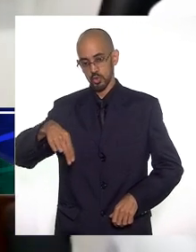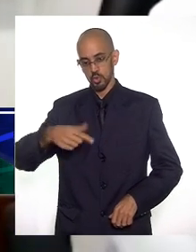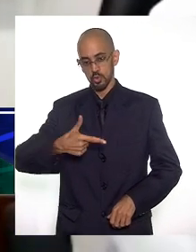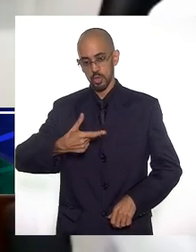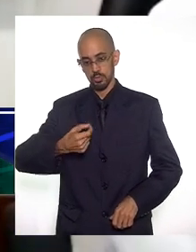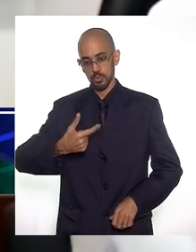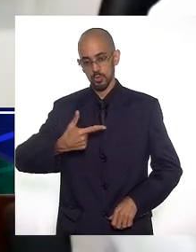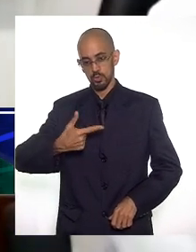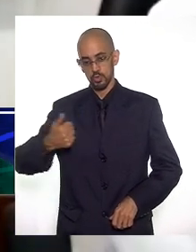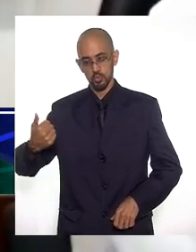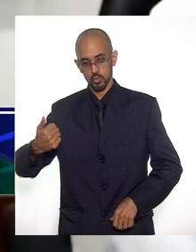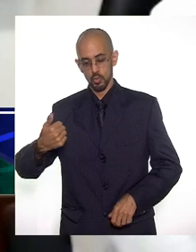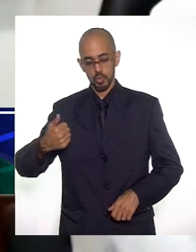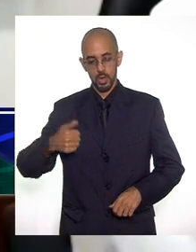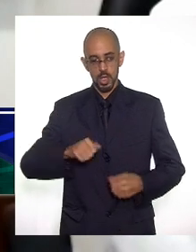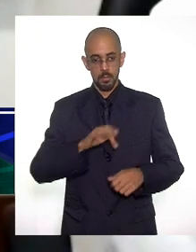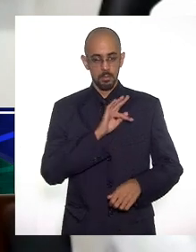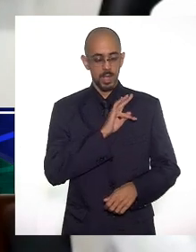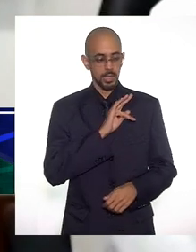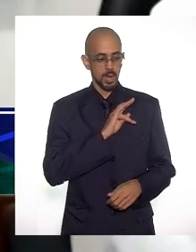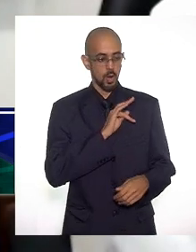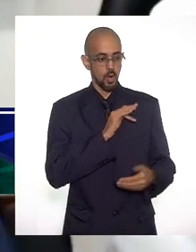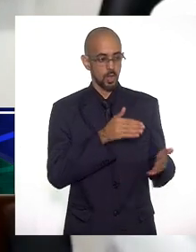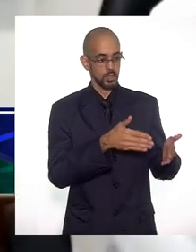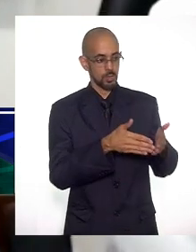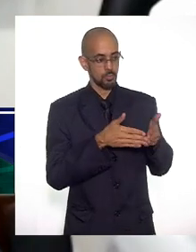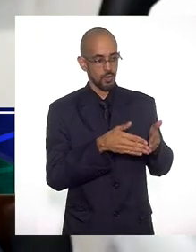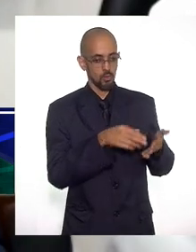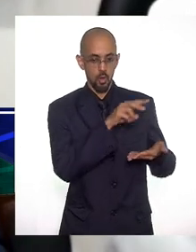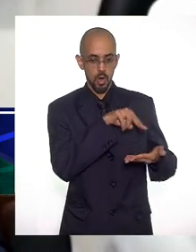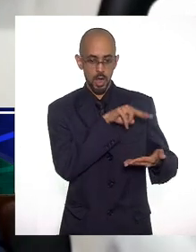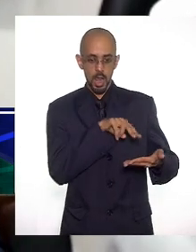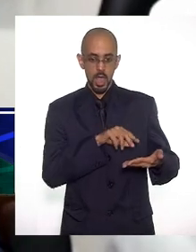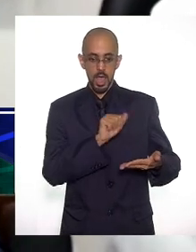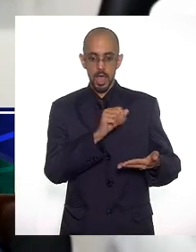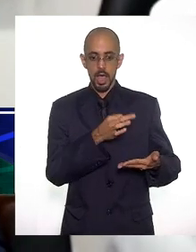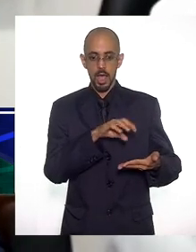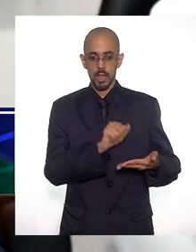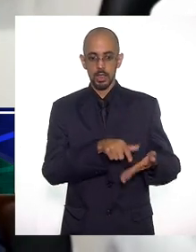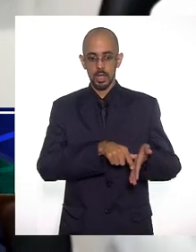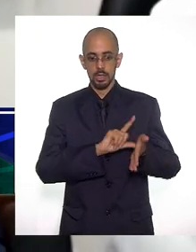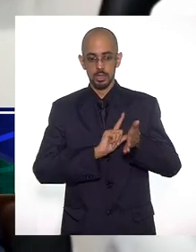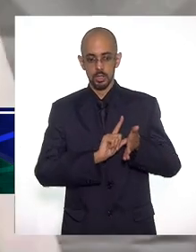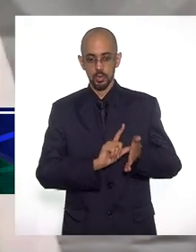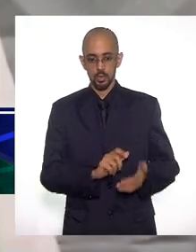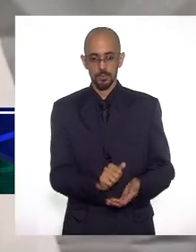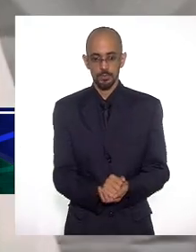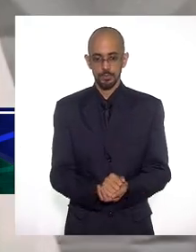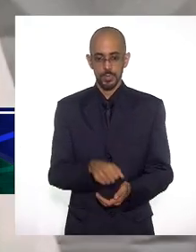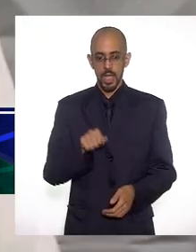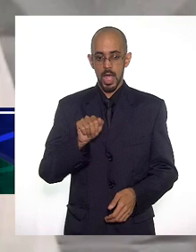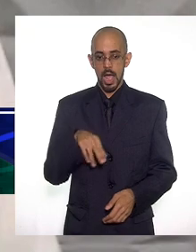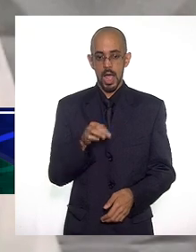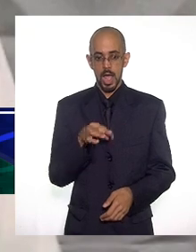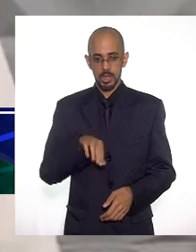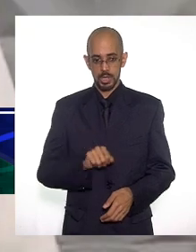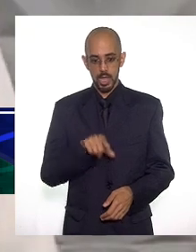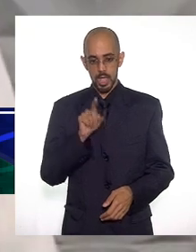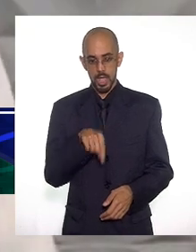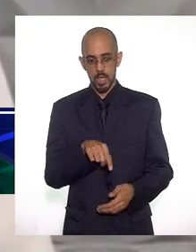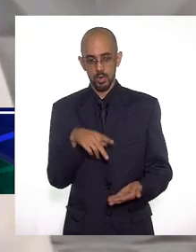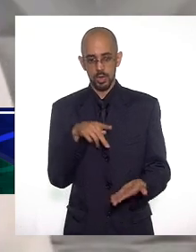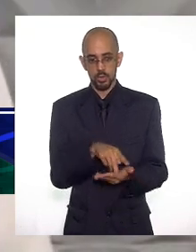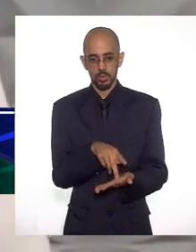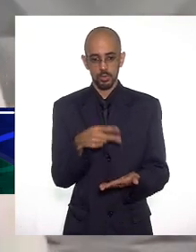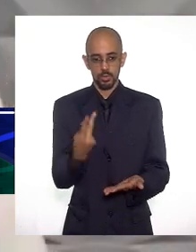A presidência convida a deputada Marta Rocha a fazer a leitura da ata da sessão anterior. A ata reflete com exatidão o ocorrido